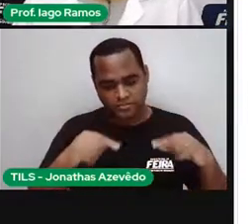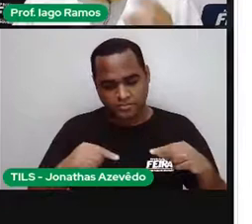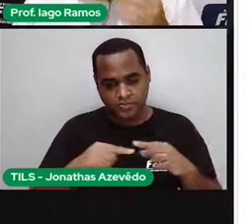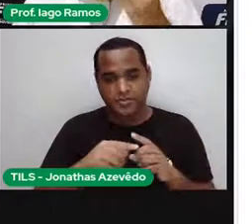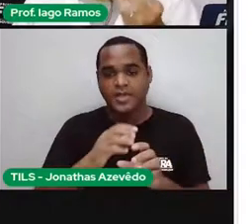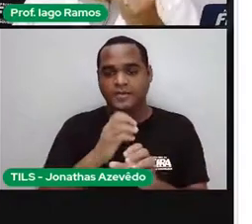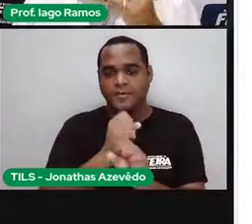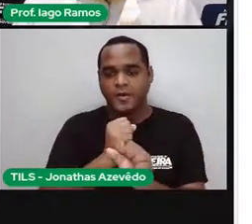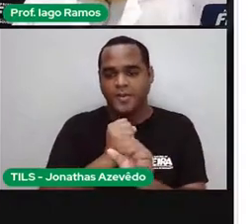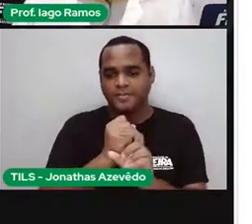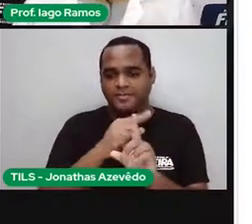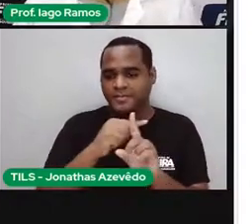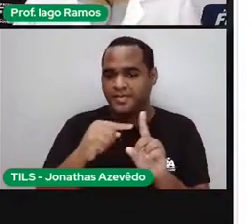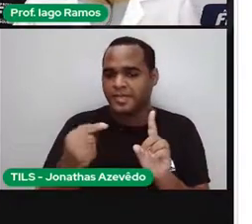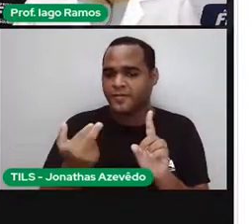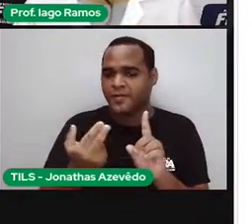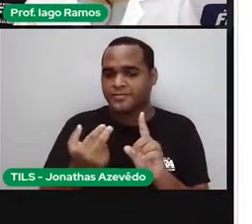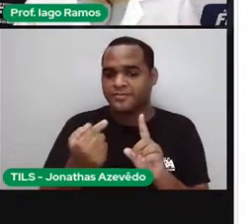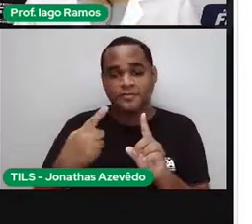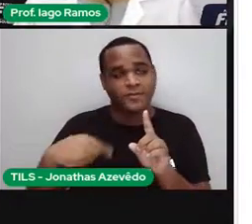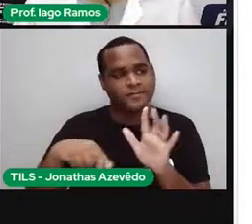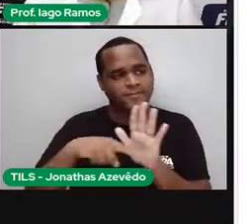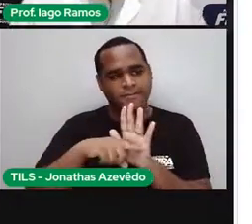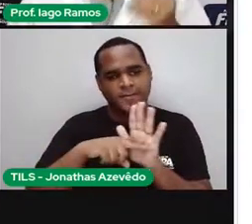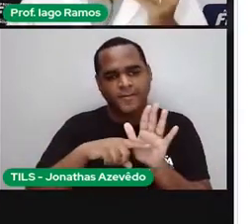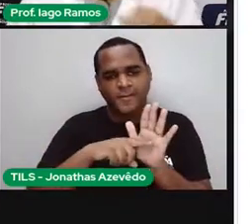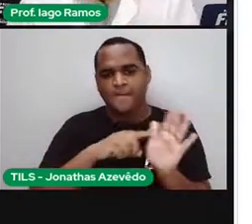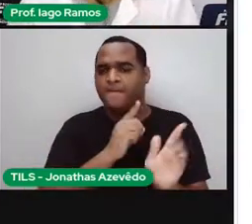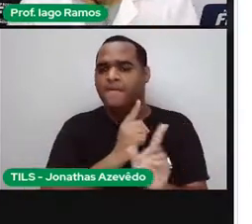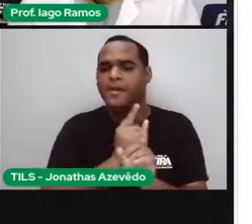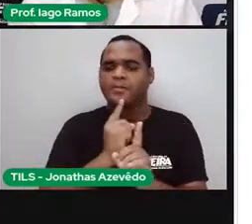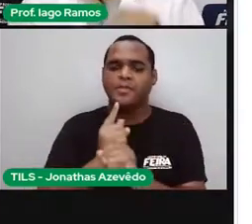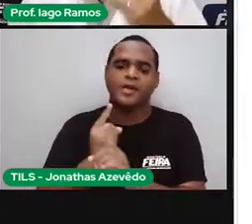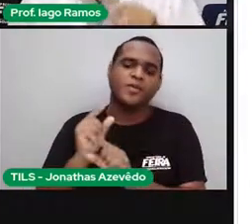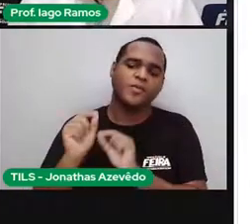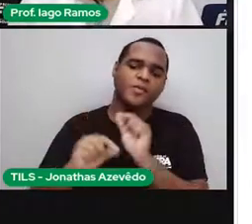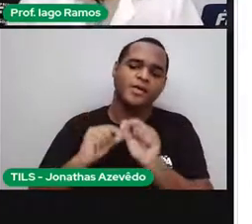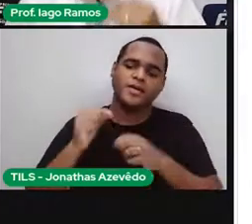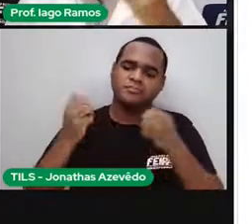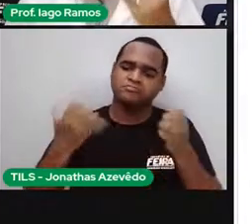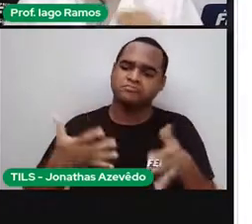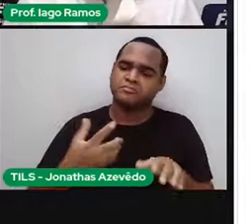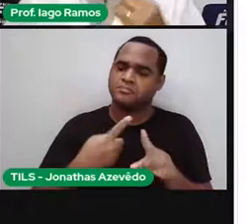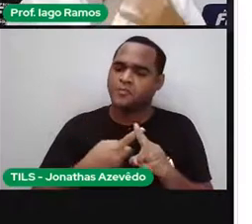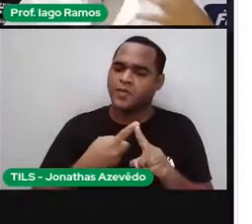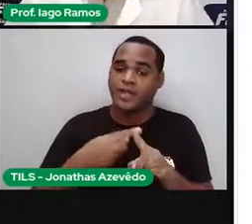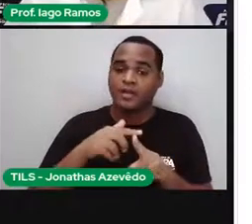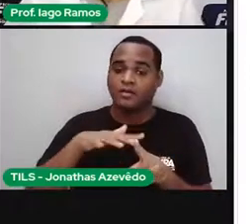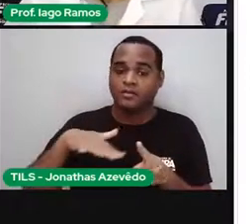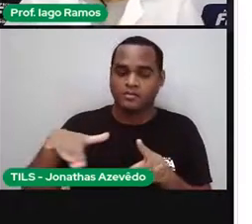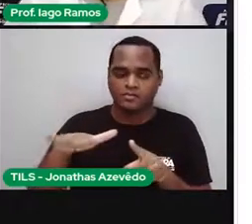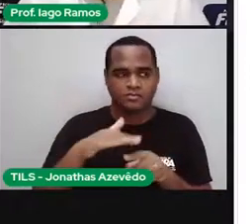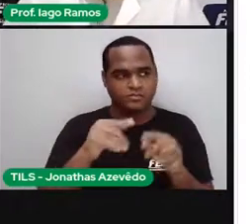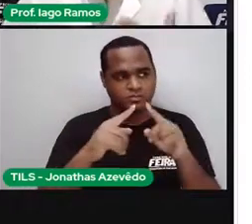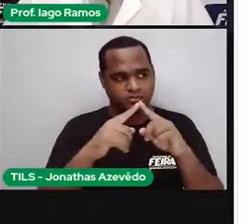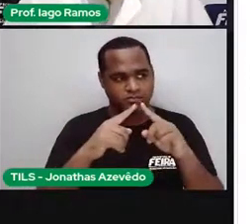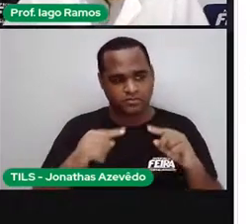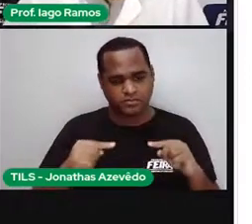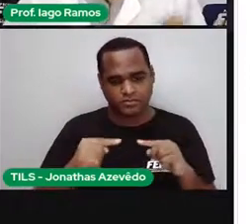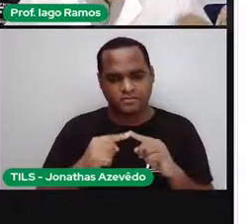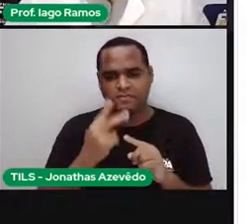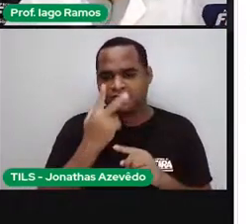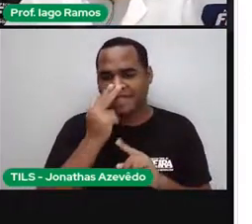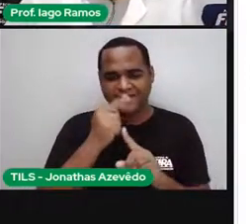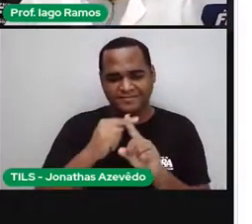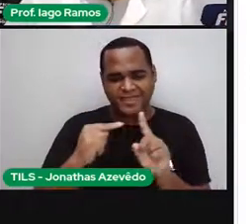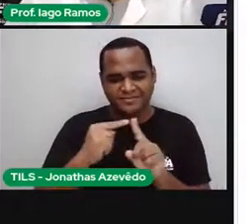área de um retângulo foi isso que a gente investigou é porque a área de um triângulo é